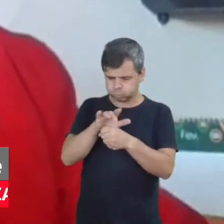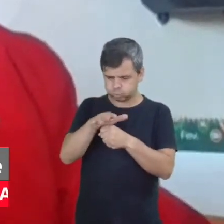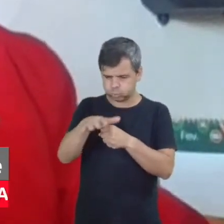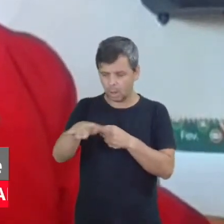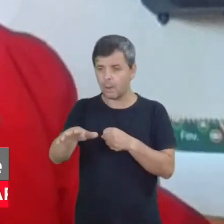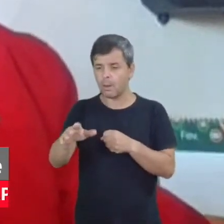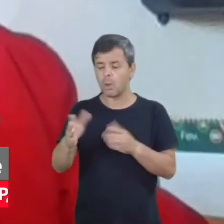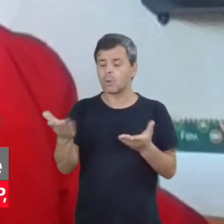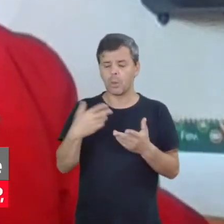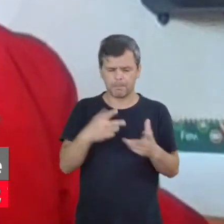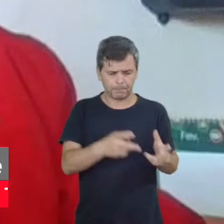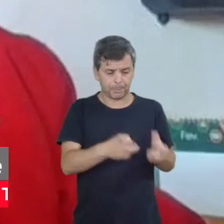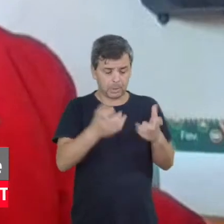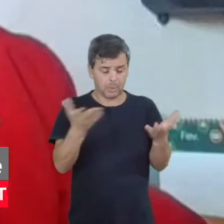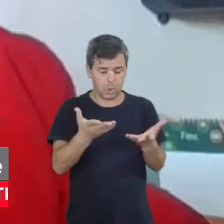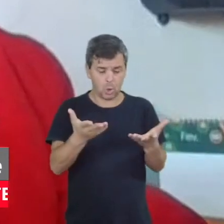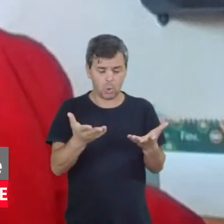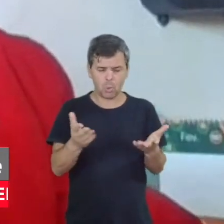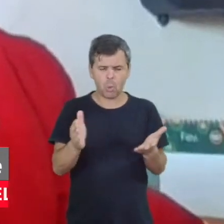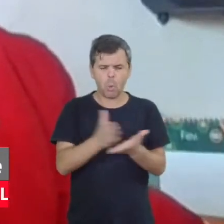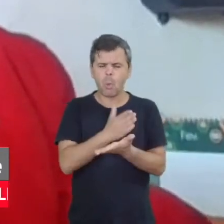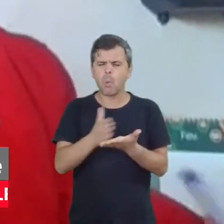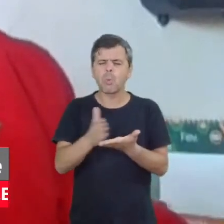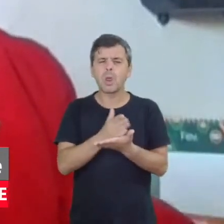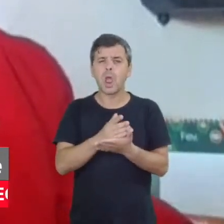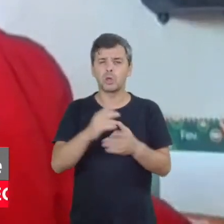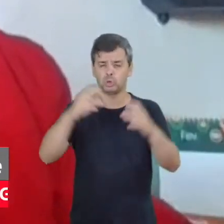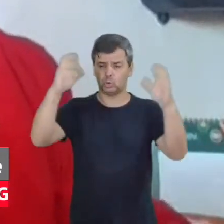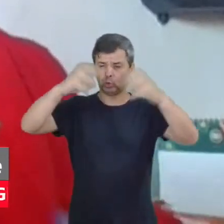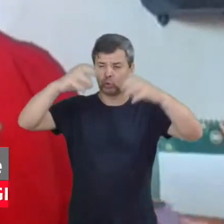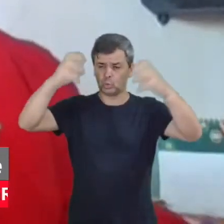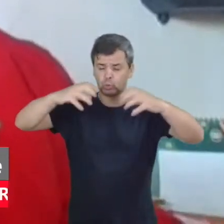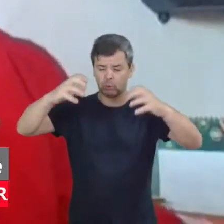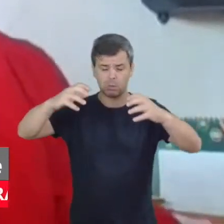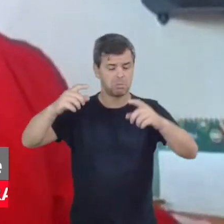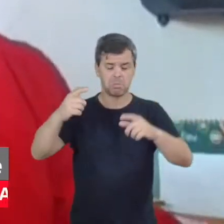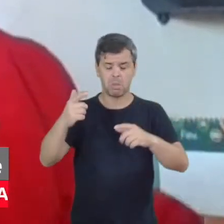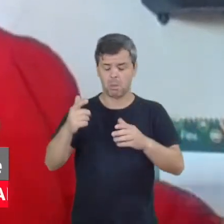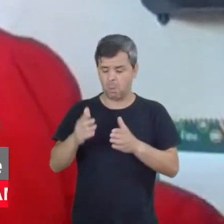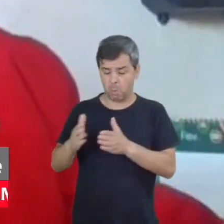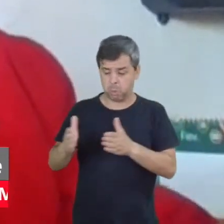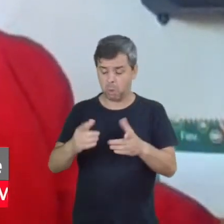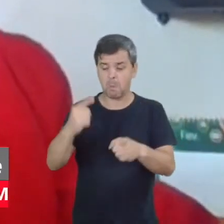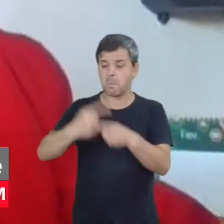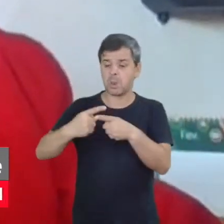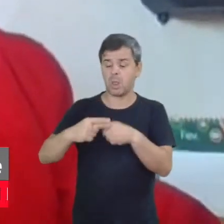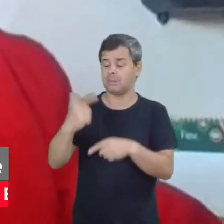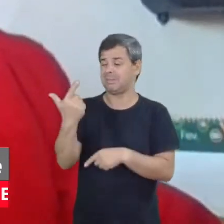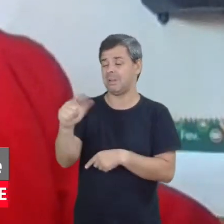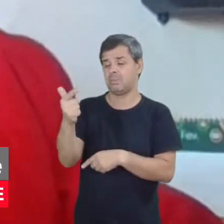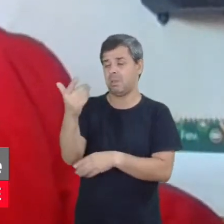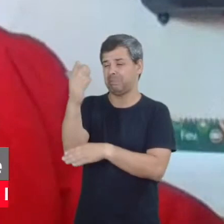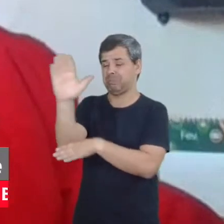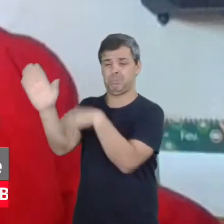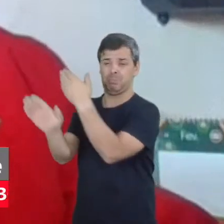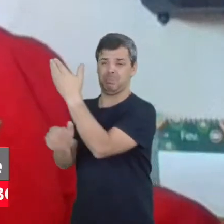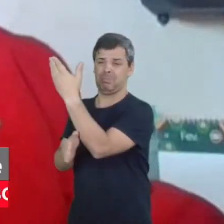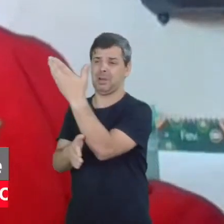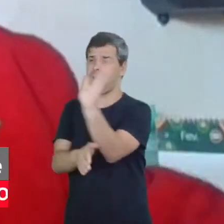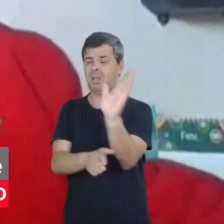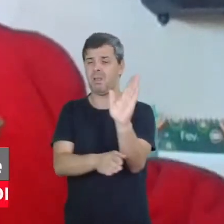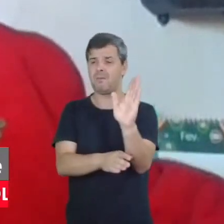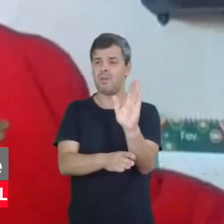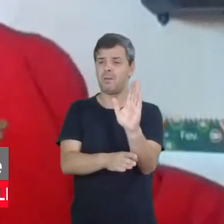vendo agora é que qualquer chuva, ela vira correndeira, porque não tem nada ao longo do seu curso que